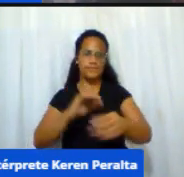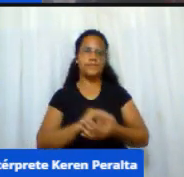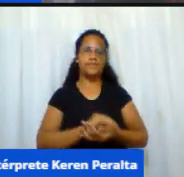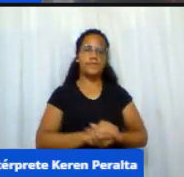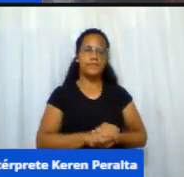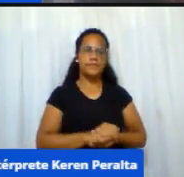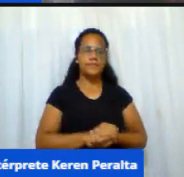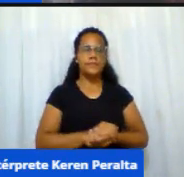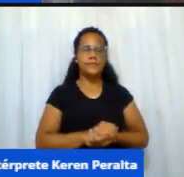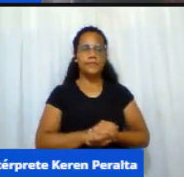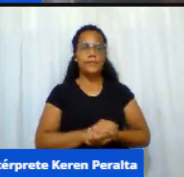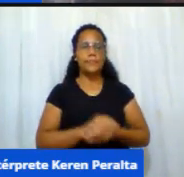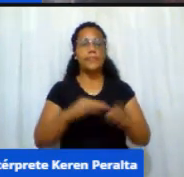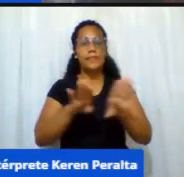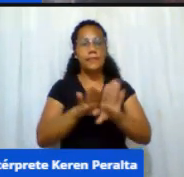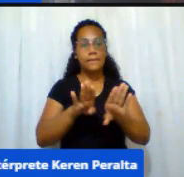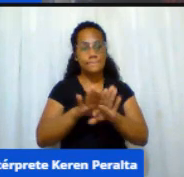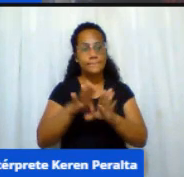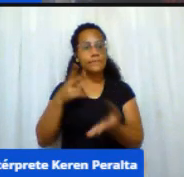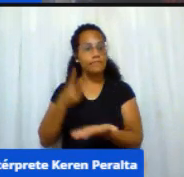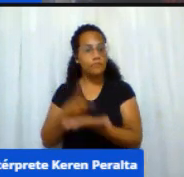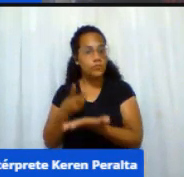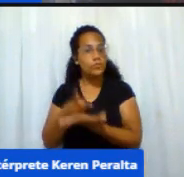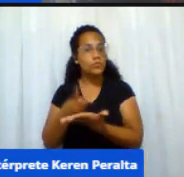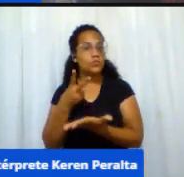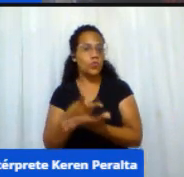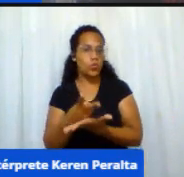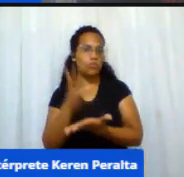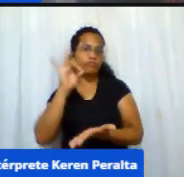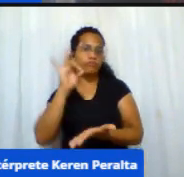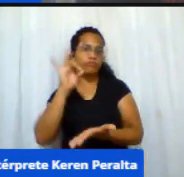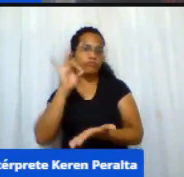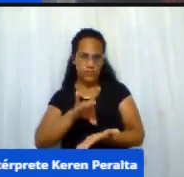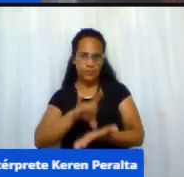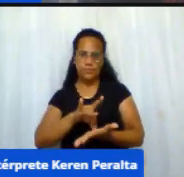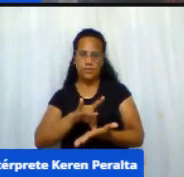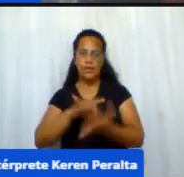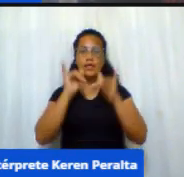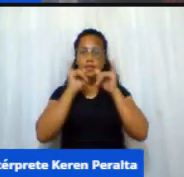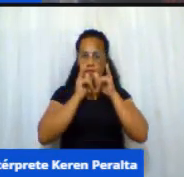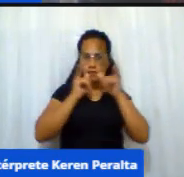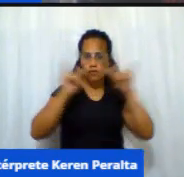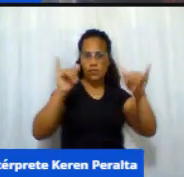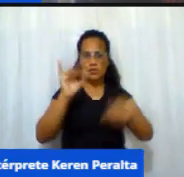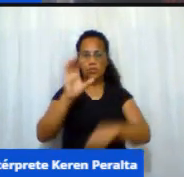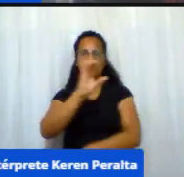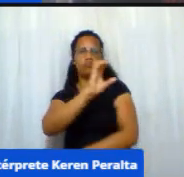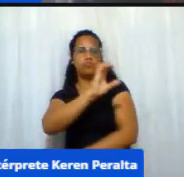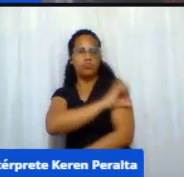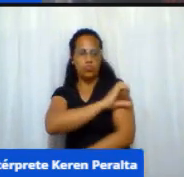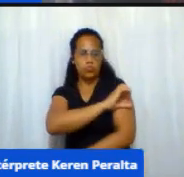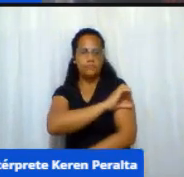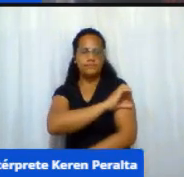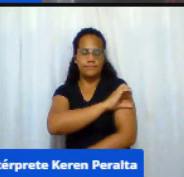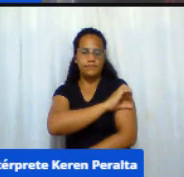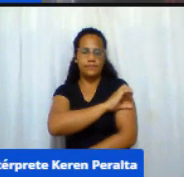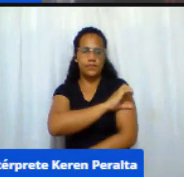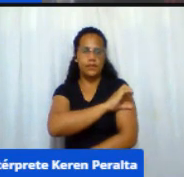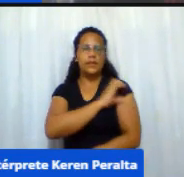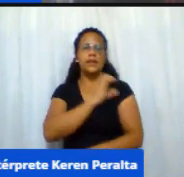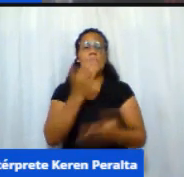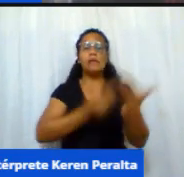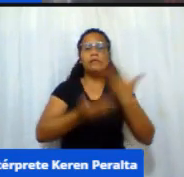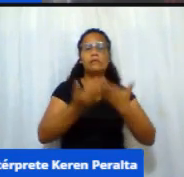Também continuam válidas as recomendações repassadas aos coordenadores para elaborações de cadernos de atividades